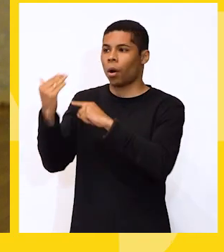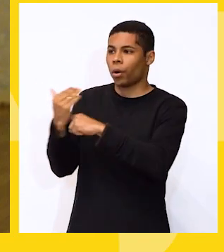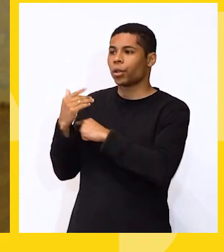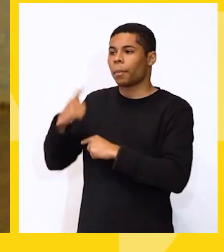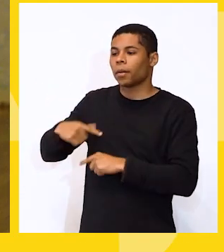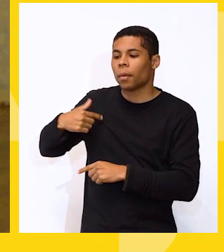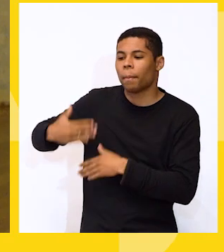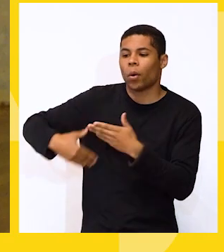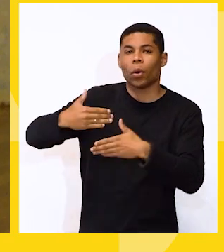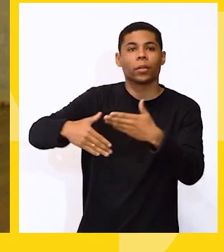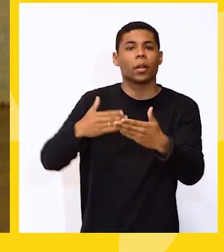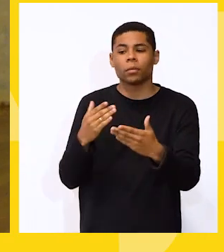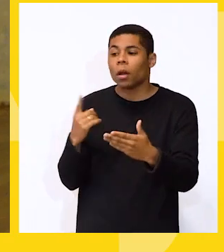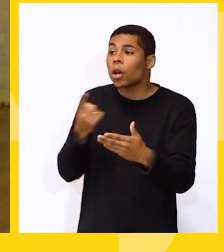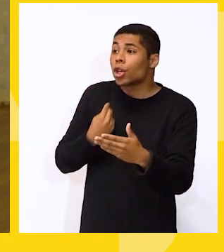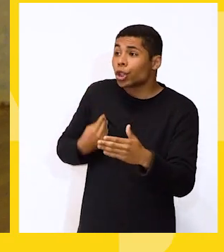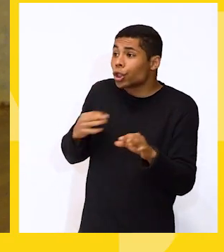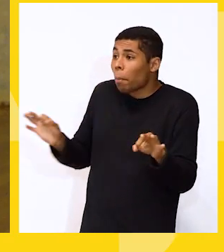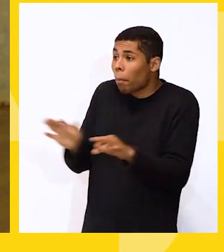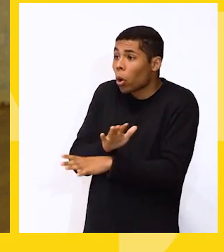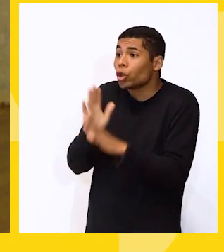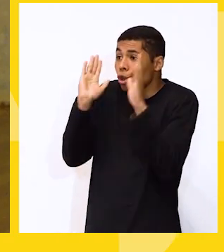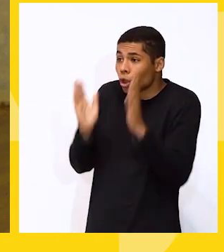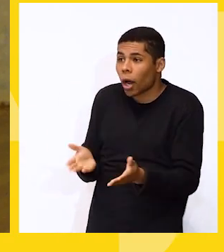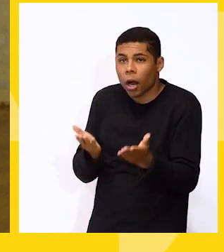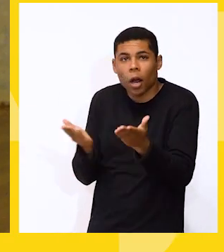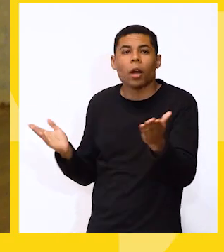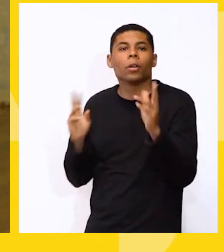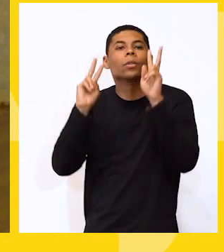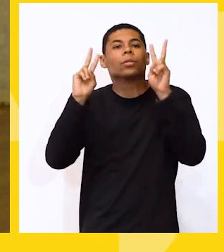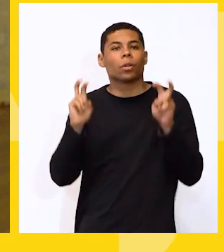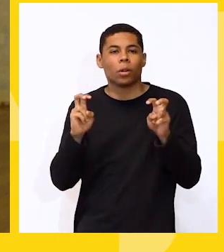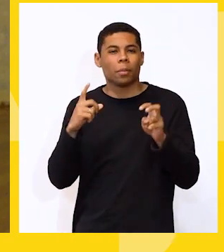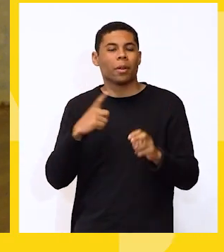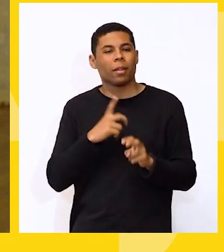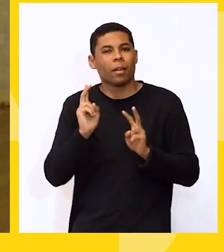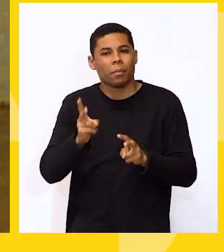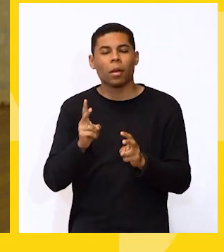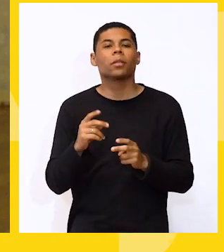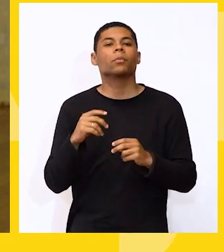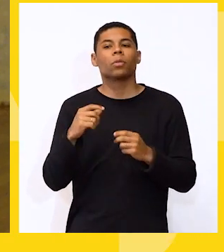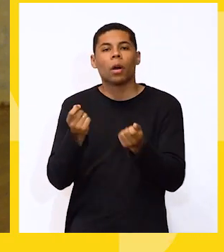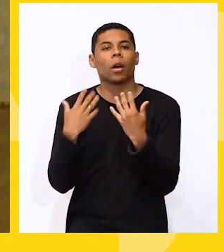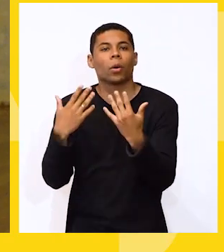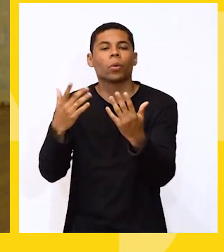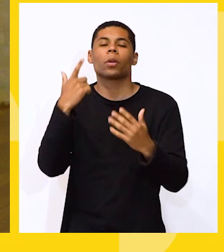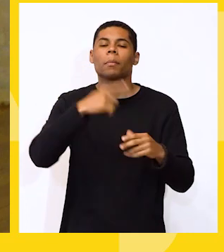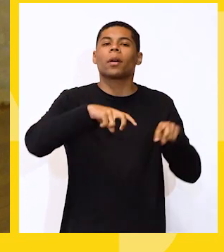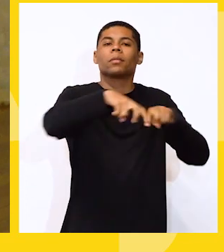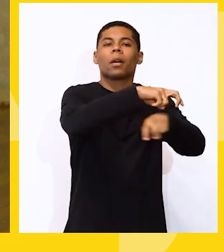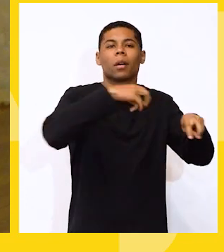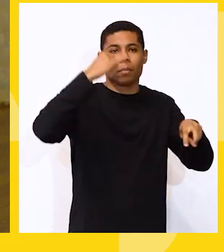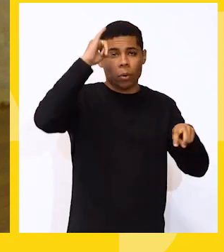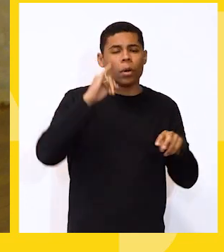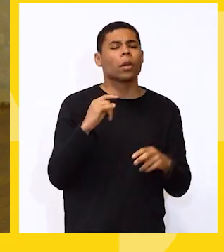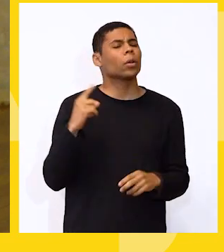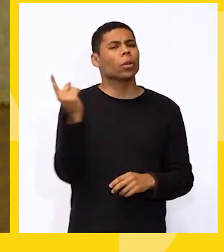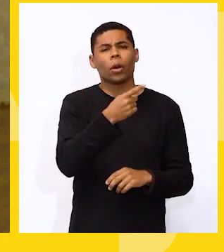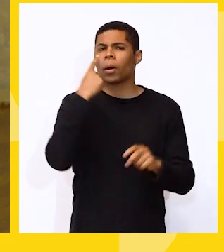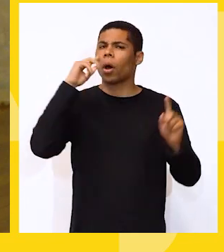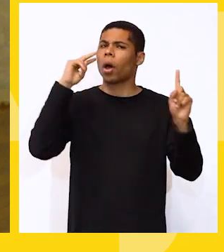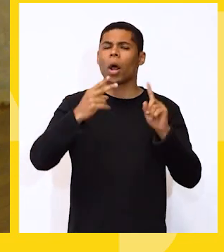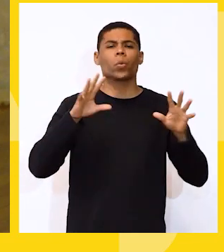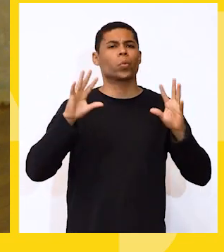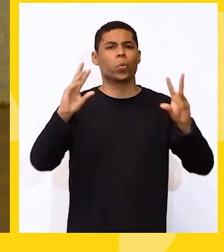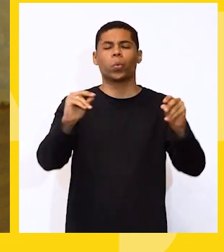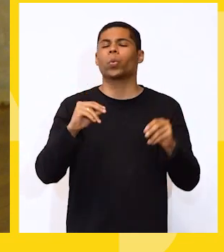os processos tudo que existe aí dentro daquele cultura da pecuária com o olhar extremamente diverso analisando por todos os